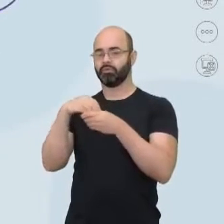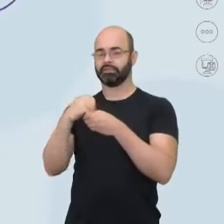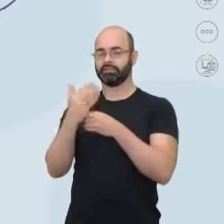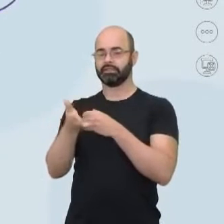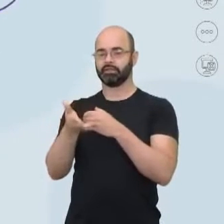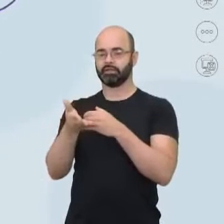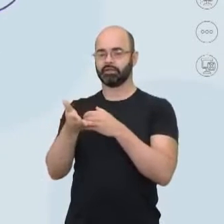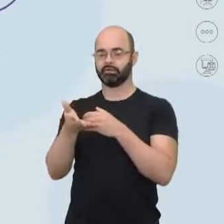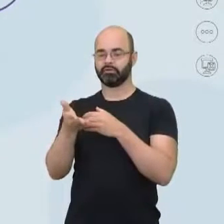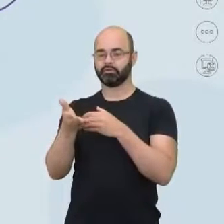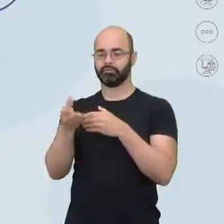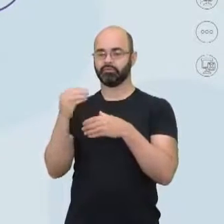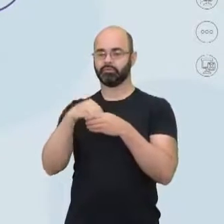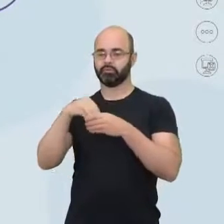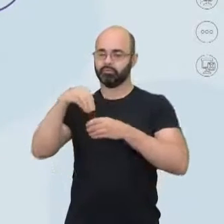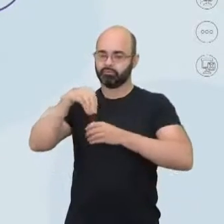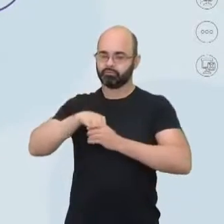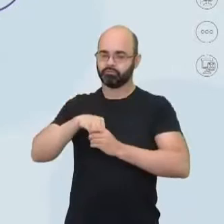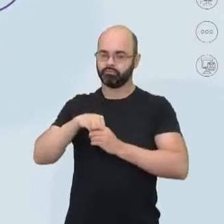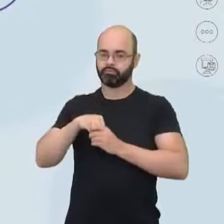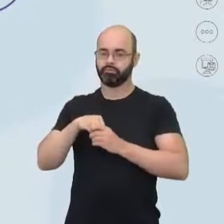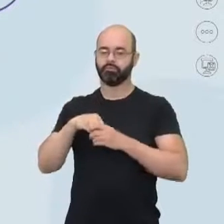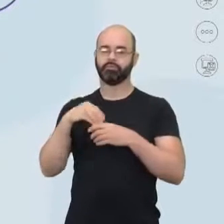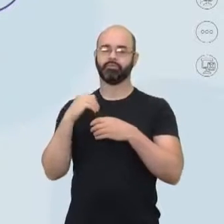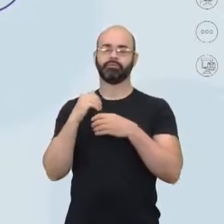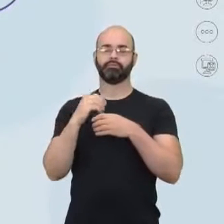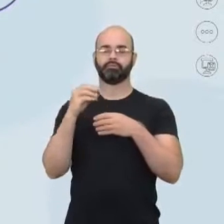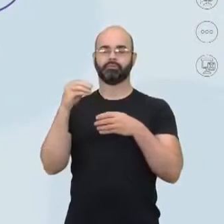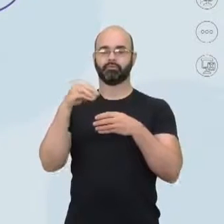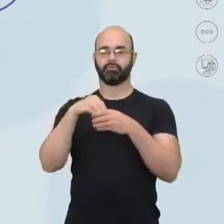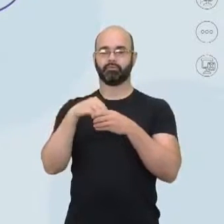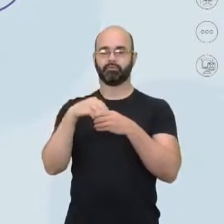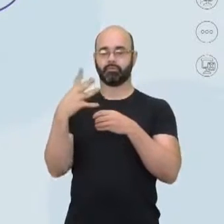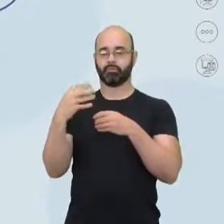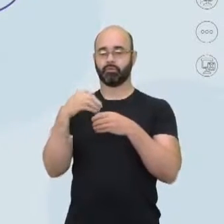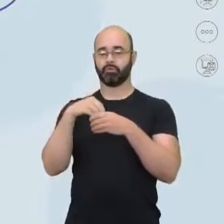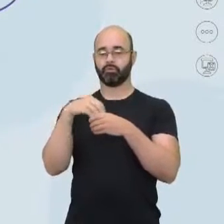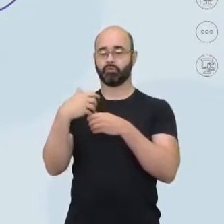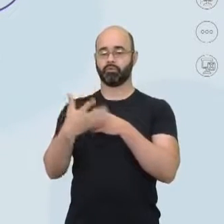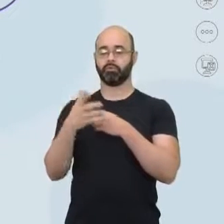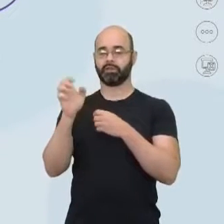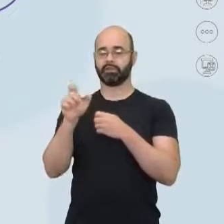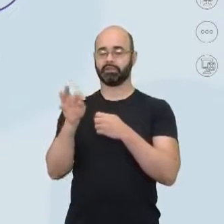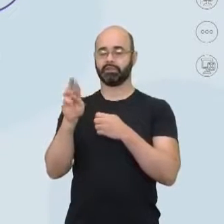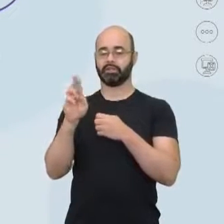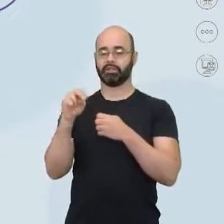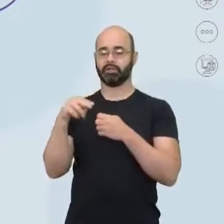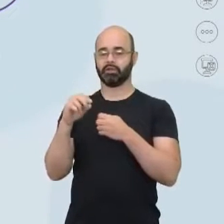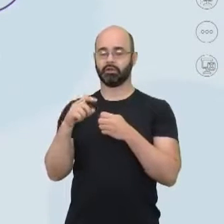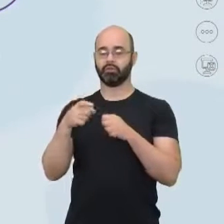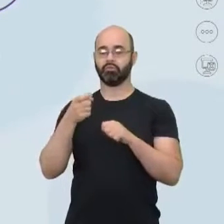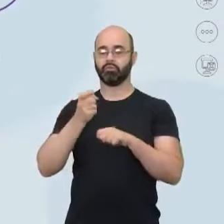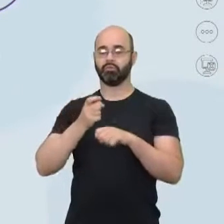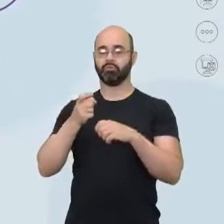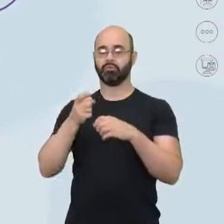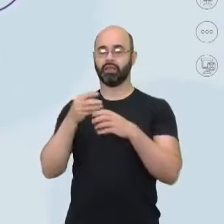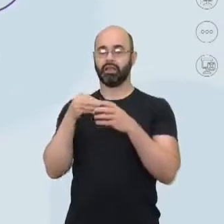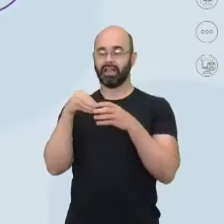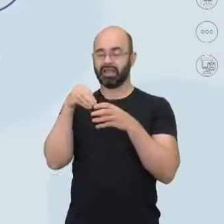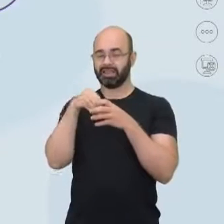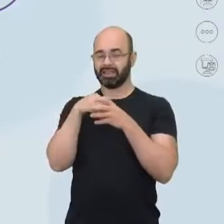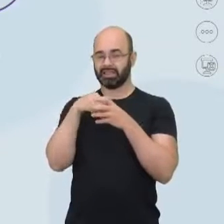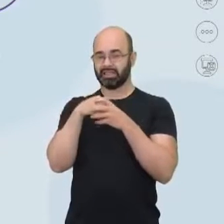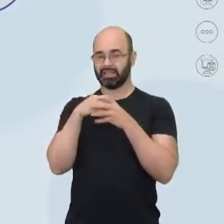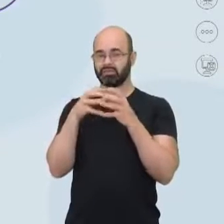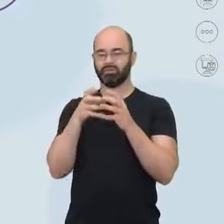tem fluido, né, não é rígido, porque o núcleo interno ele é rígido, porque tem uma camada que nós chamamos de NIF, que é